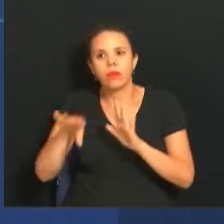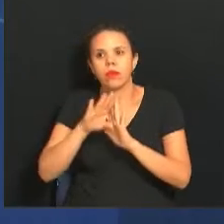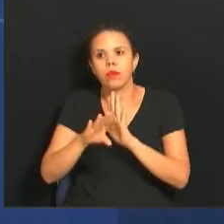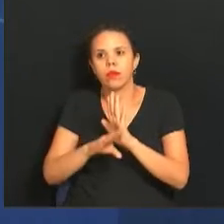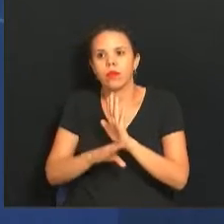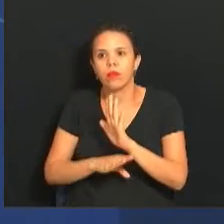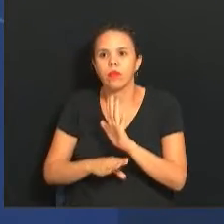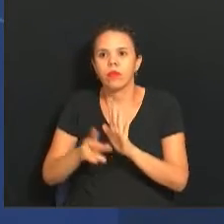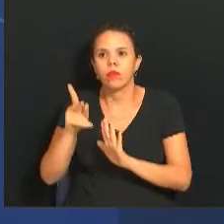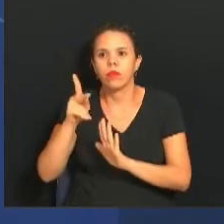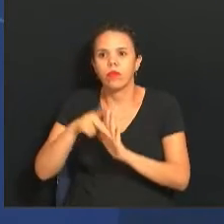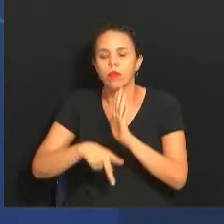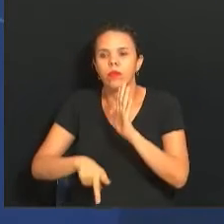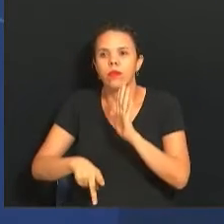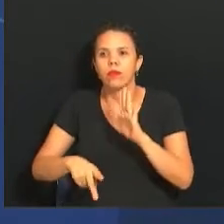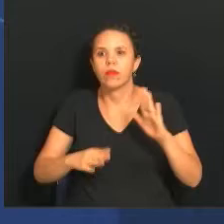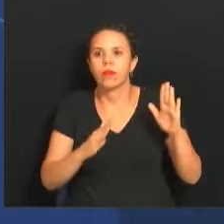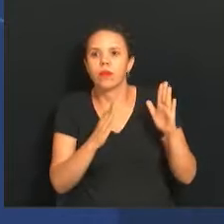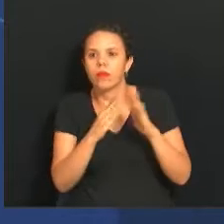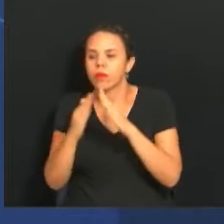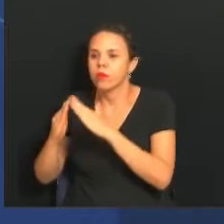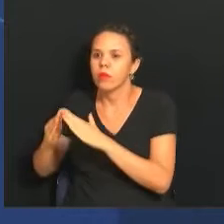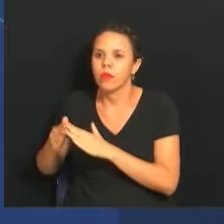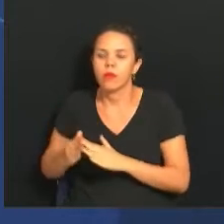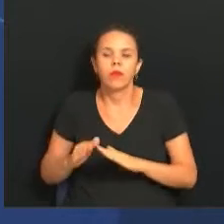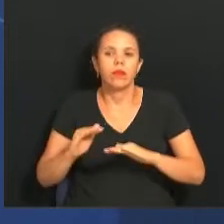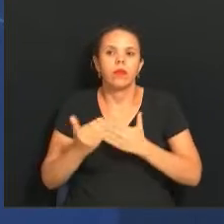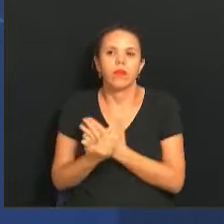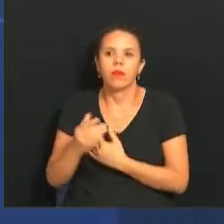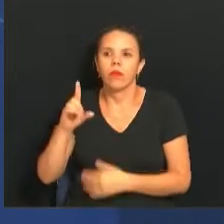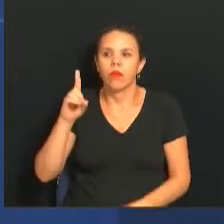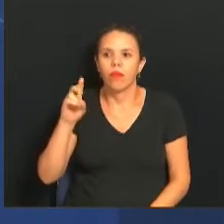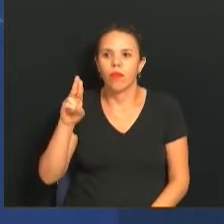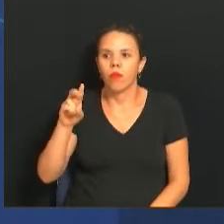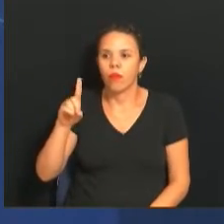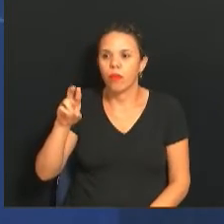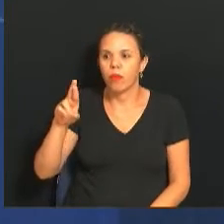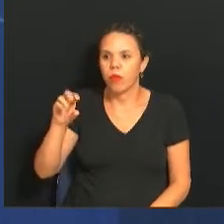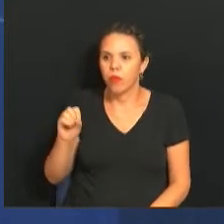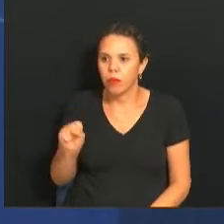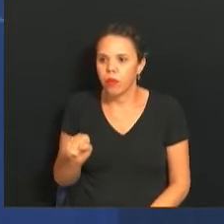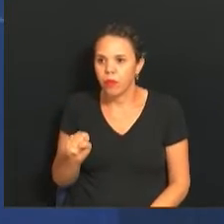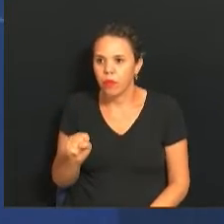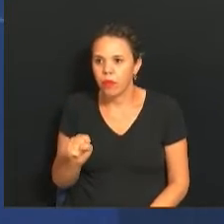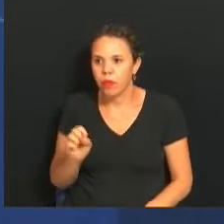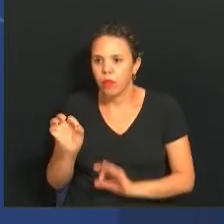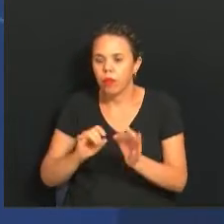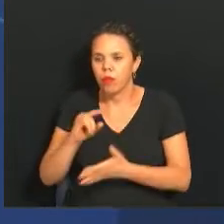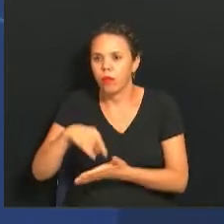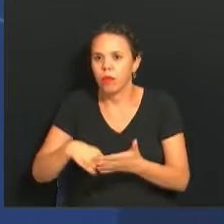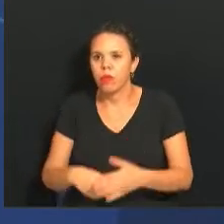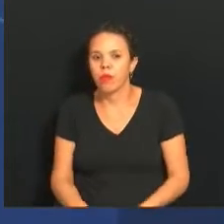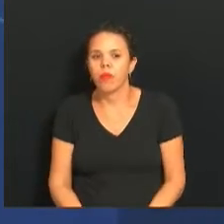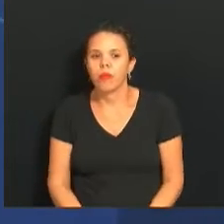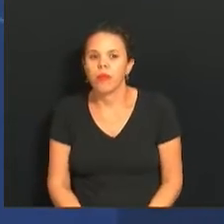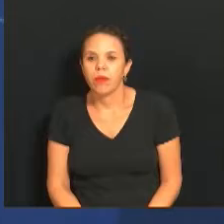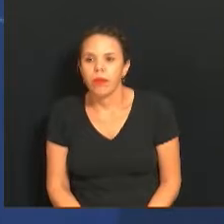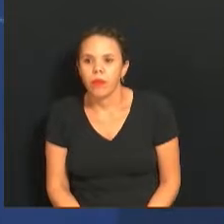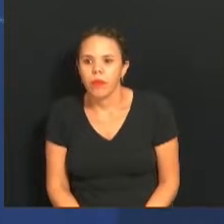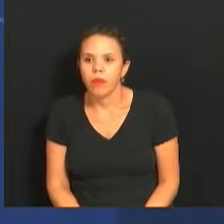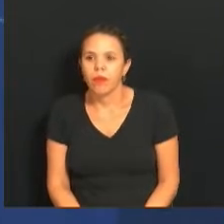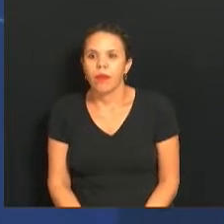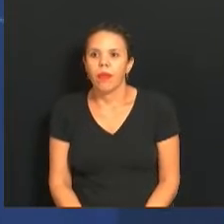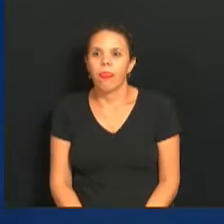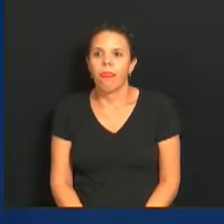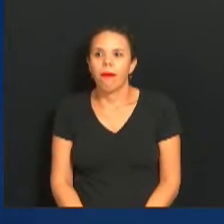e projetos de moradia no Recanto dos Dourados e também sobre a regularização da área.